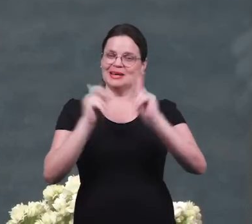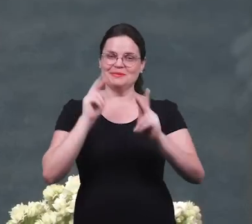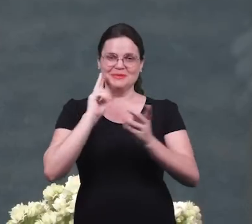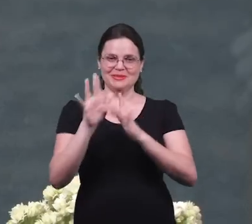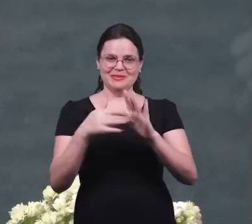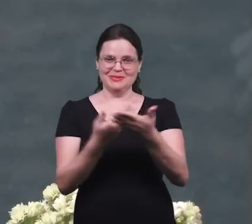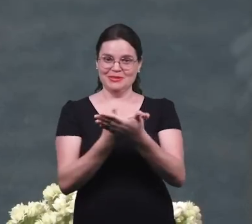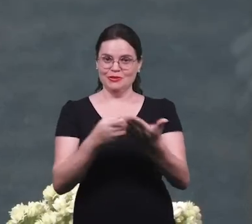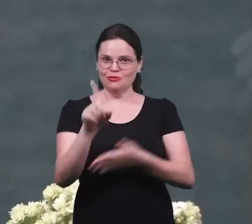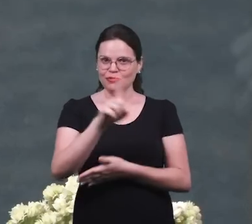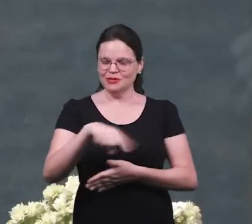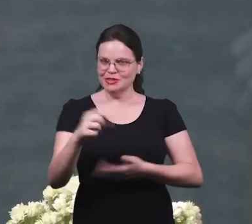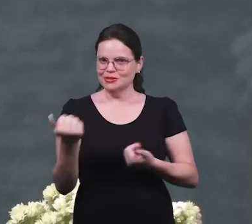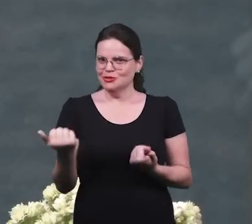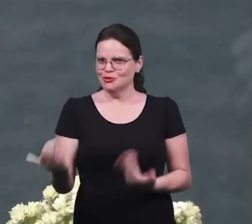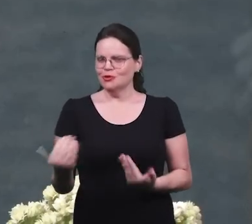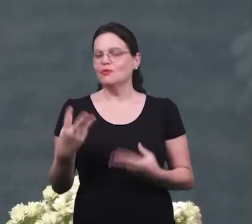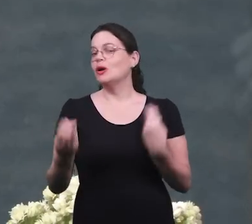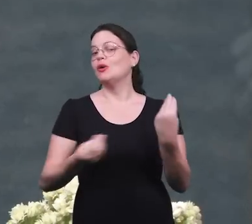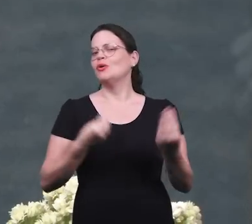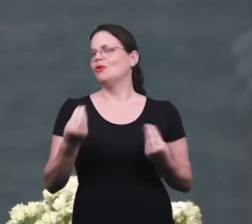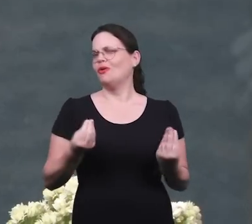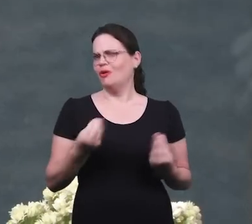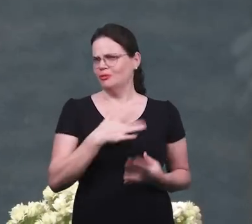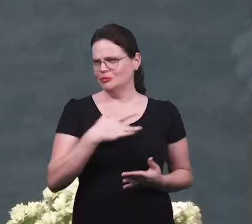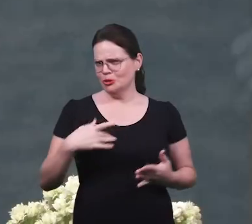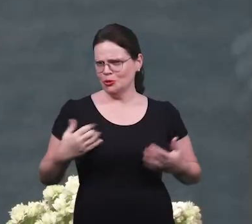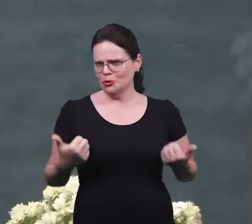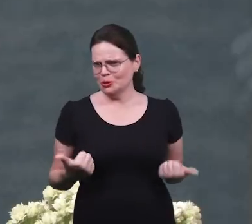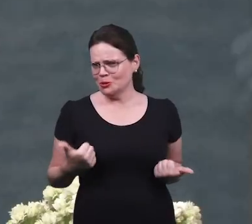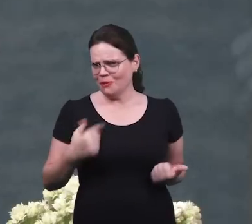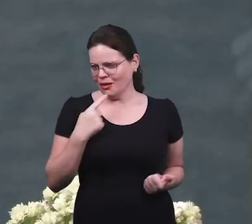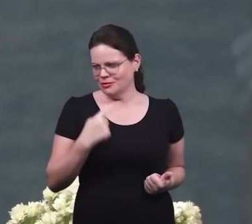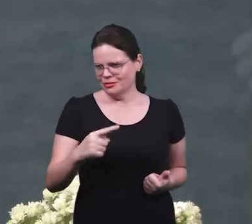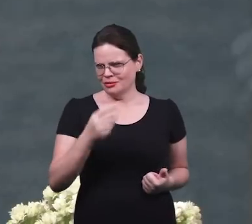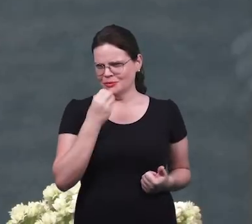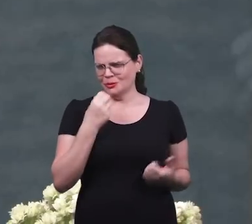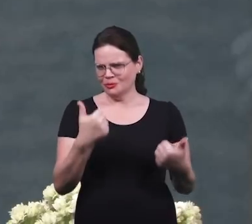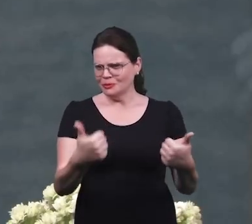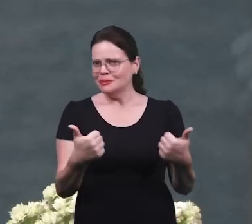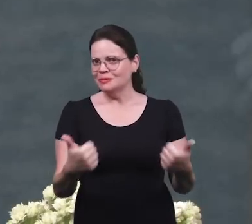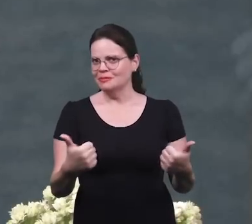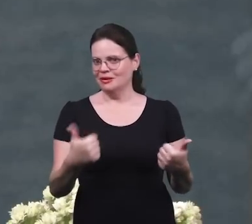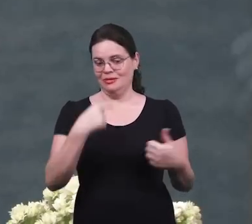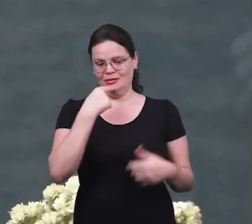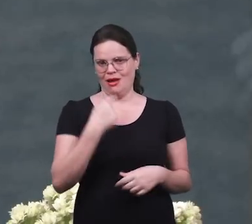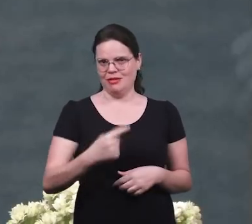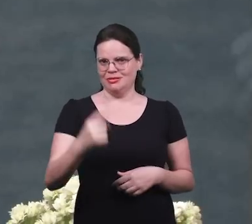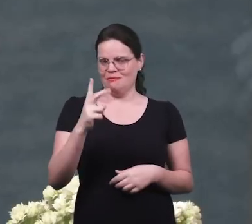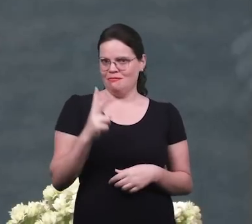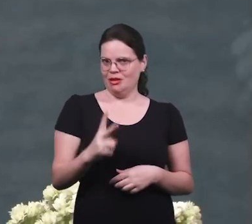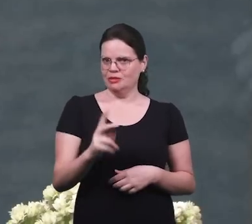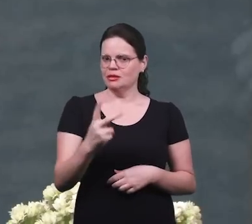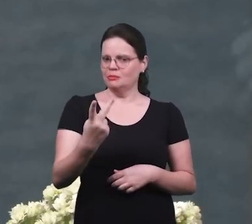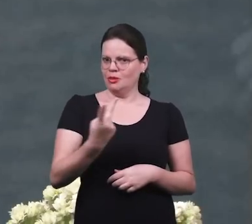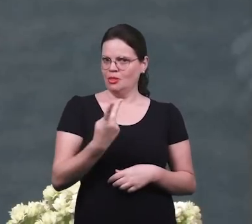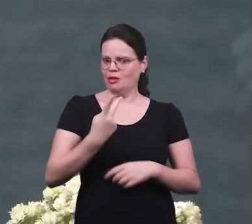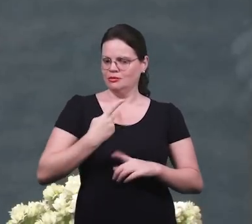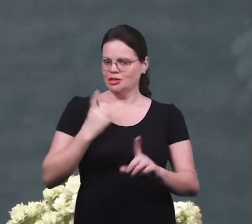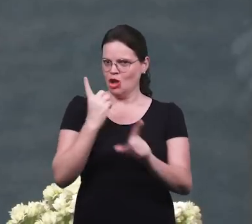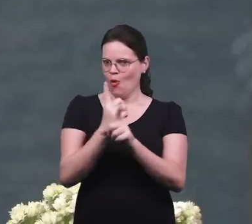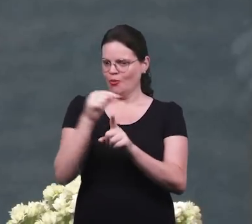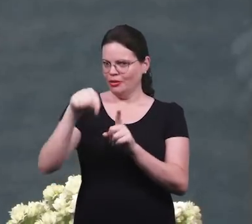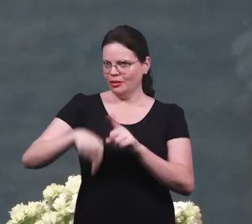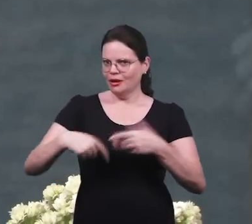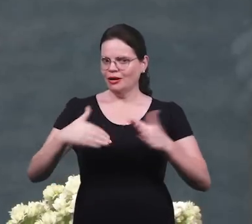A paz do Senhor Jesus! E você, jovem, como é que tá? Como é que passou a semana? A gente tem toda semana um encontro aqui através